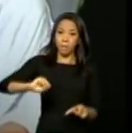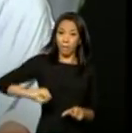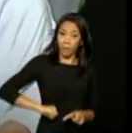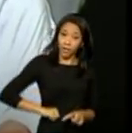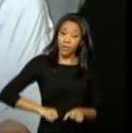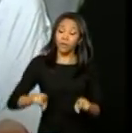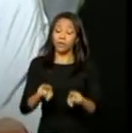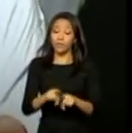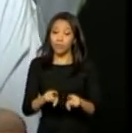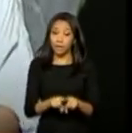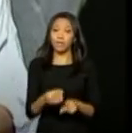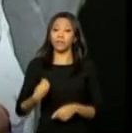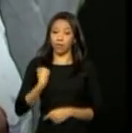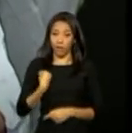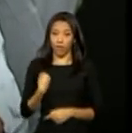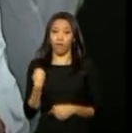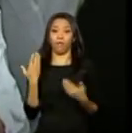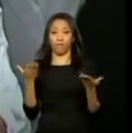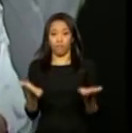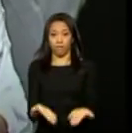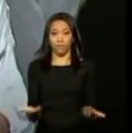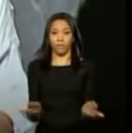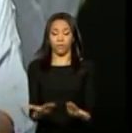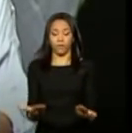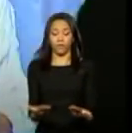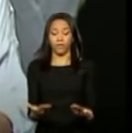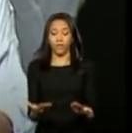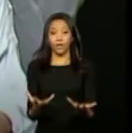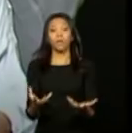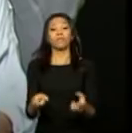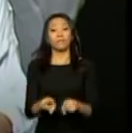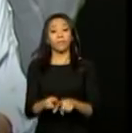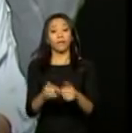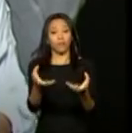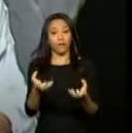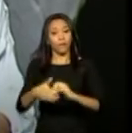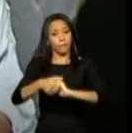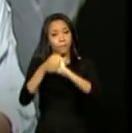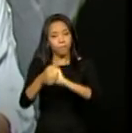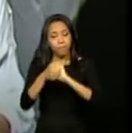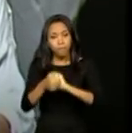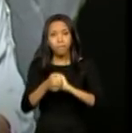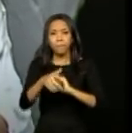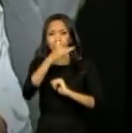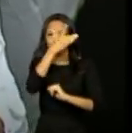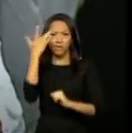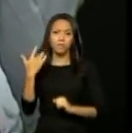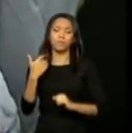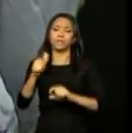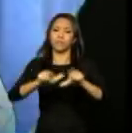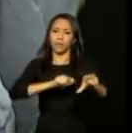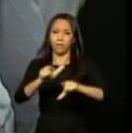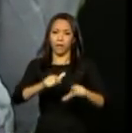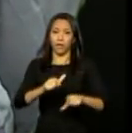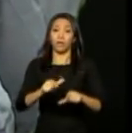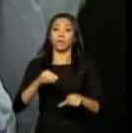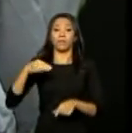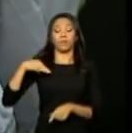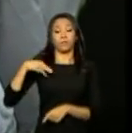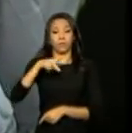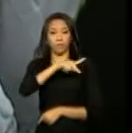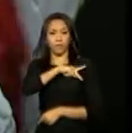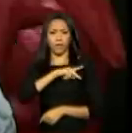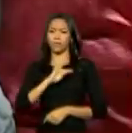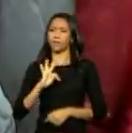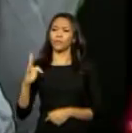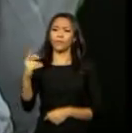corpo diplomático aqui presentes. Queria cumprimentar os membros do Ministério Público, todos os secretários